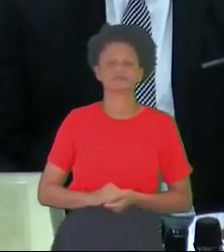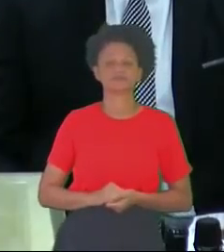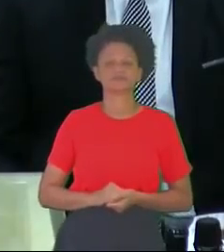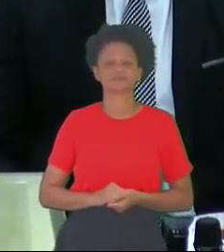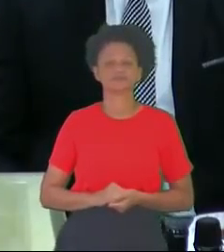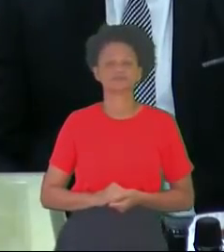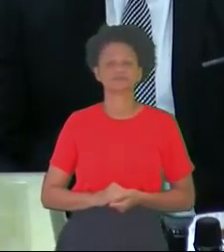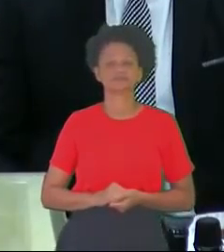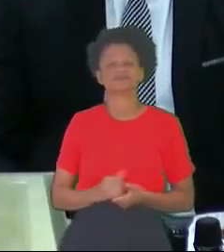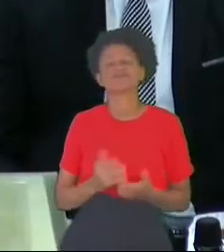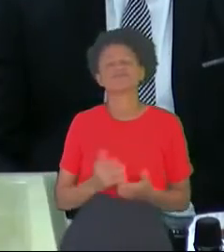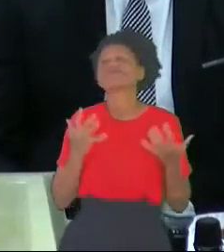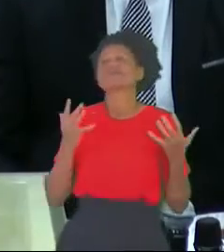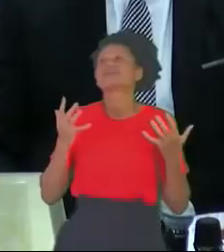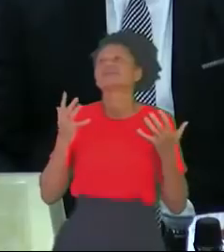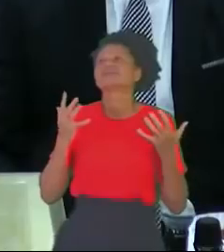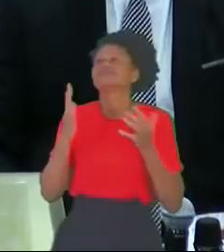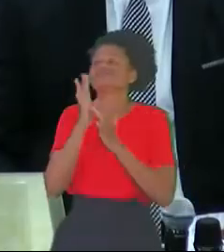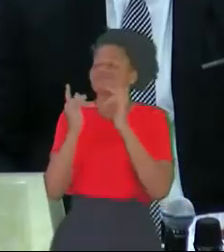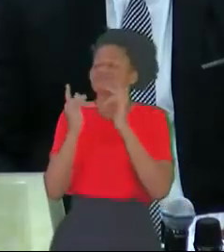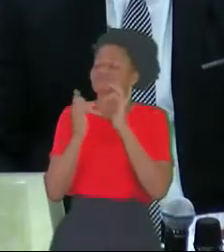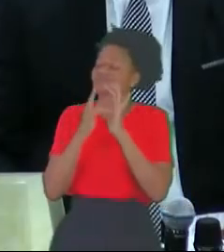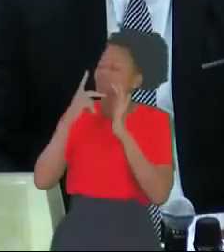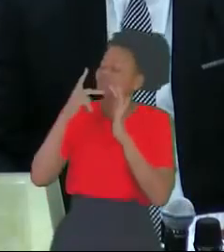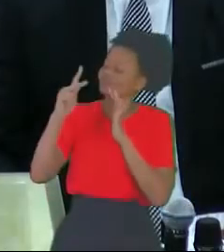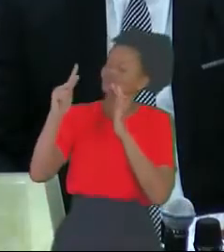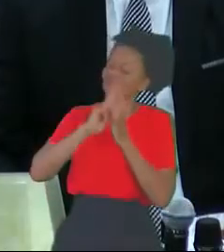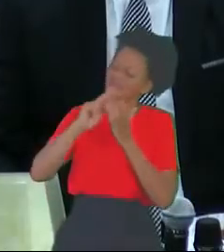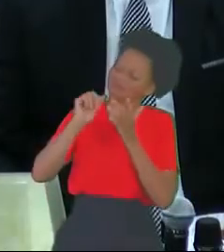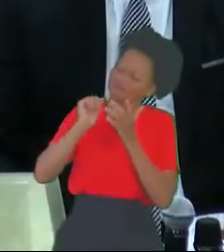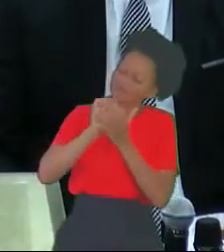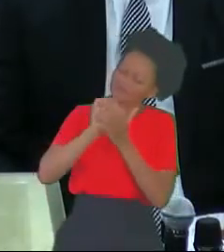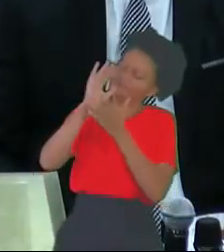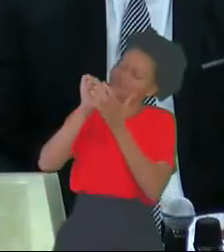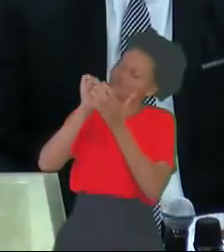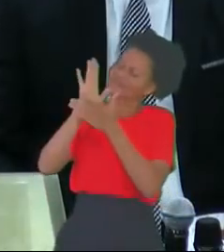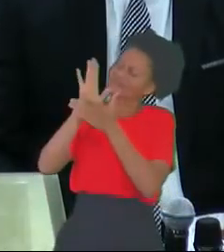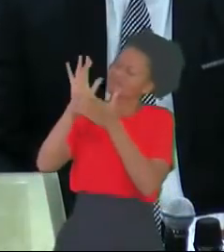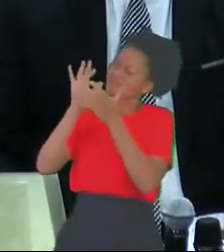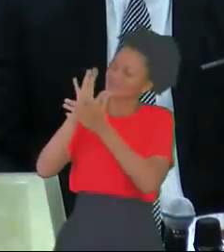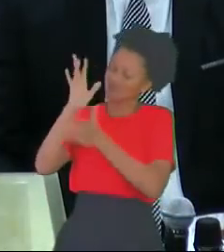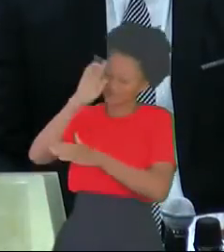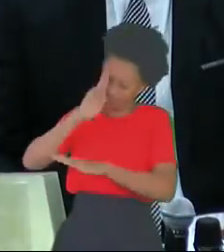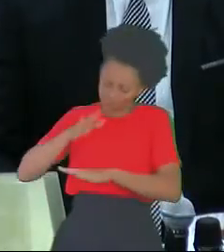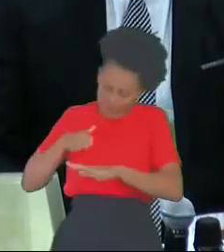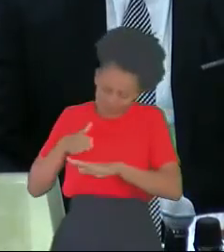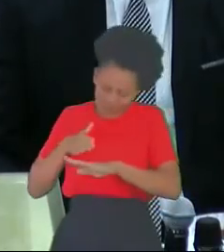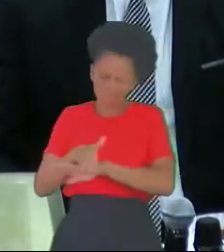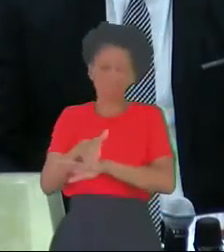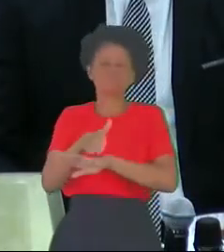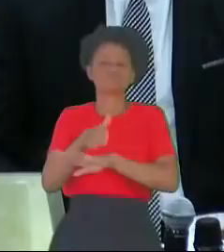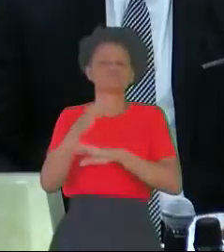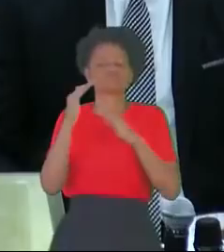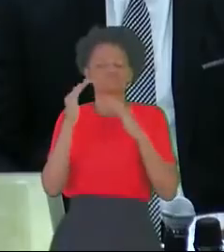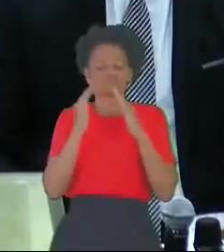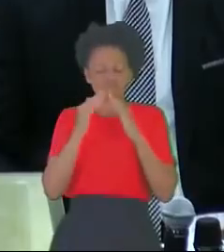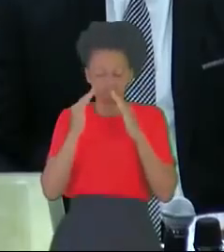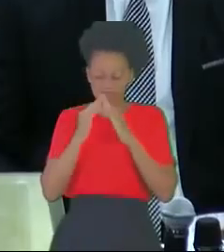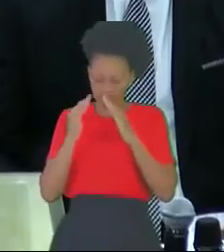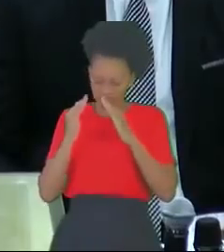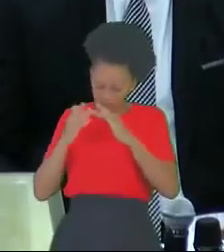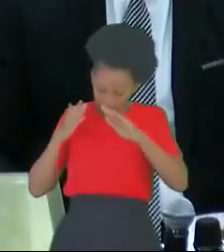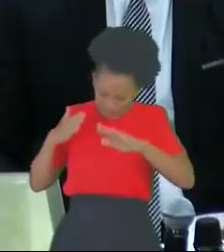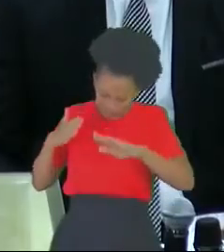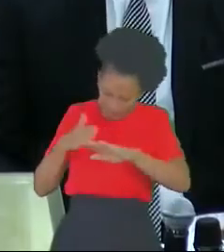Ah, Jesus, seja louvado o teu nome, Senhor. Senhor, entra nesta casa. Senhor, entra